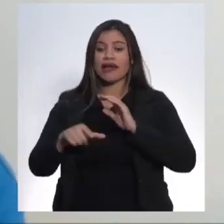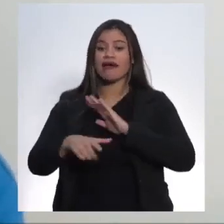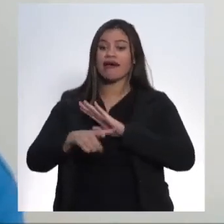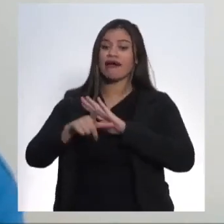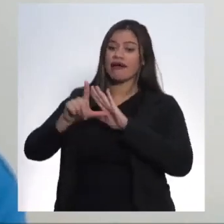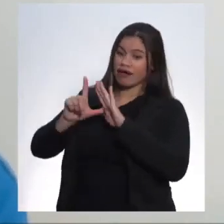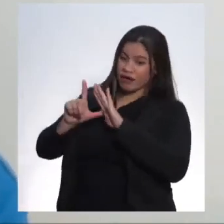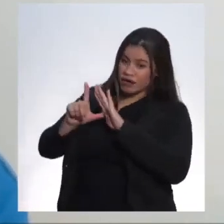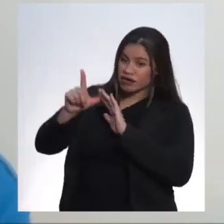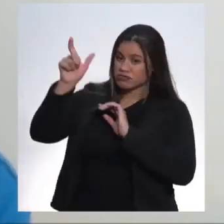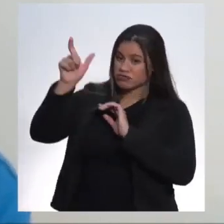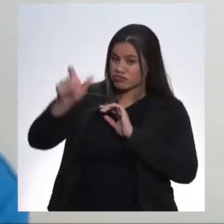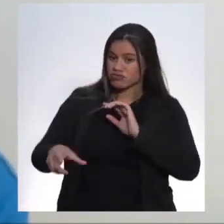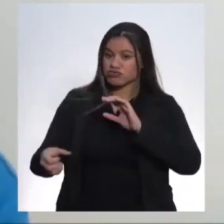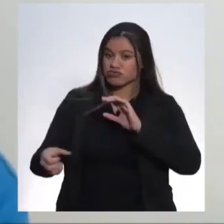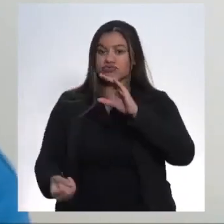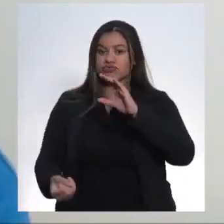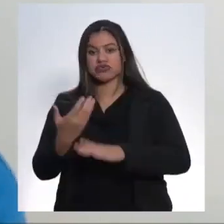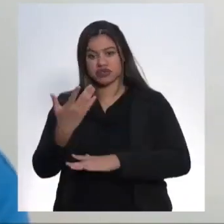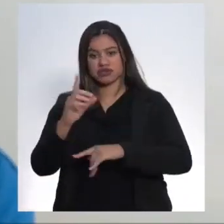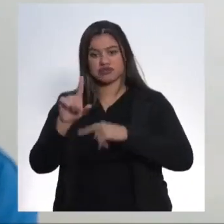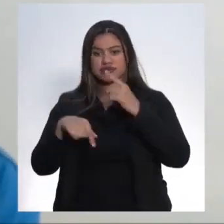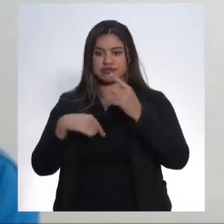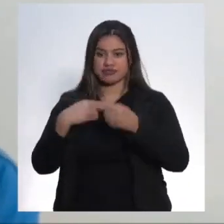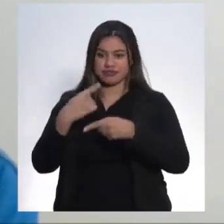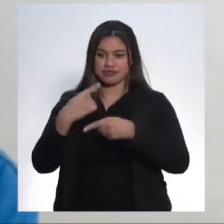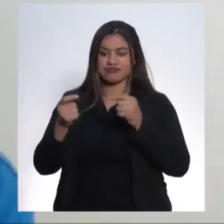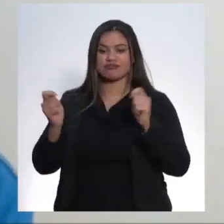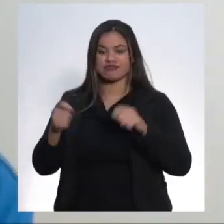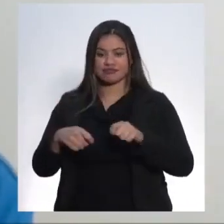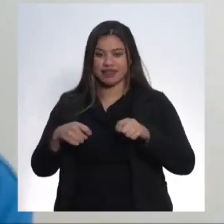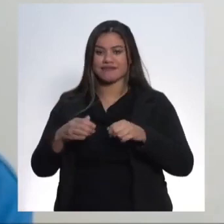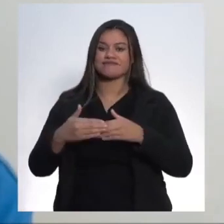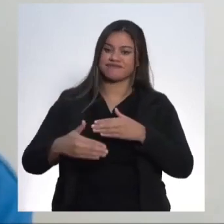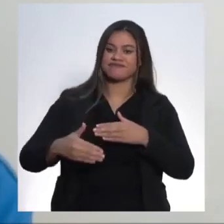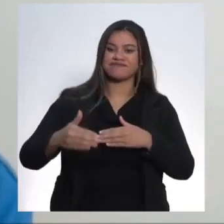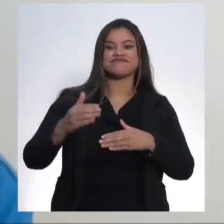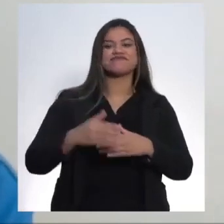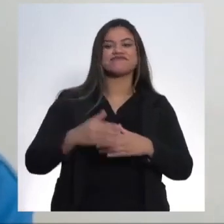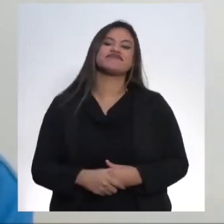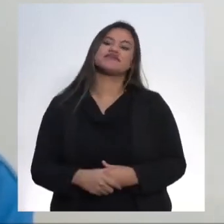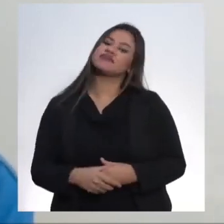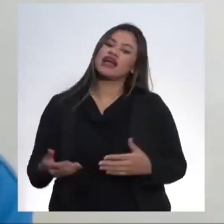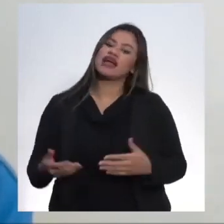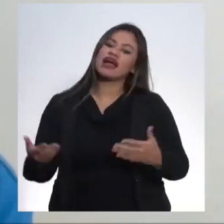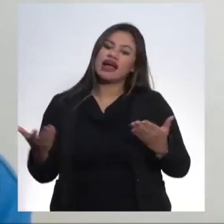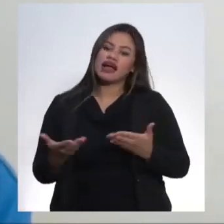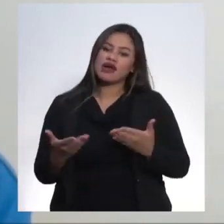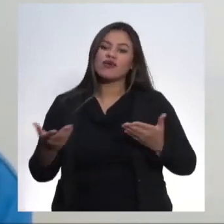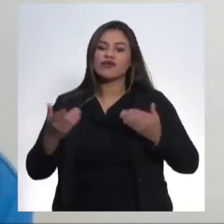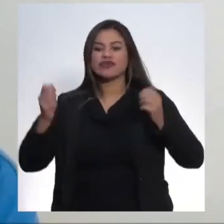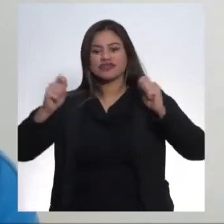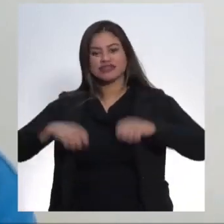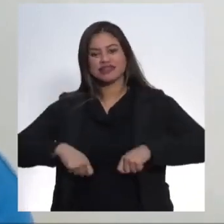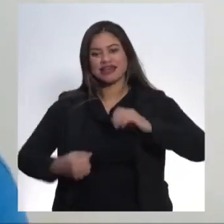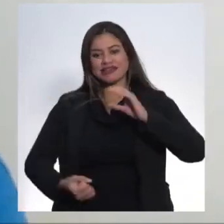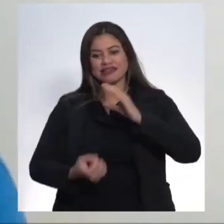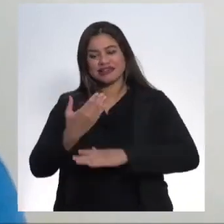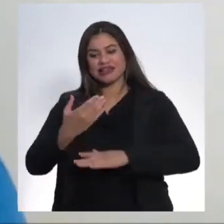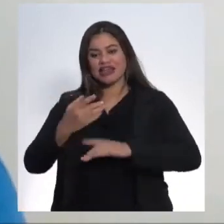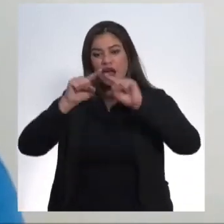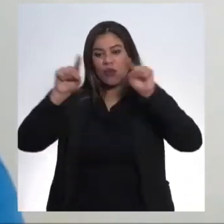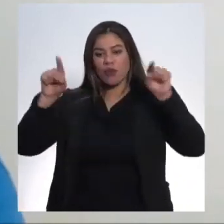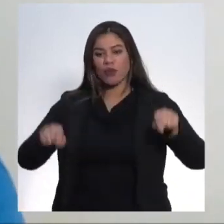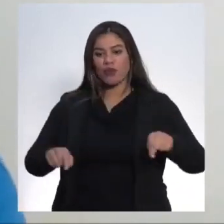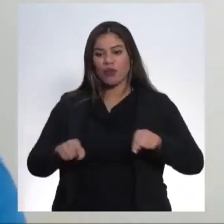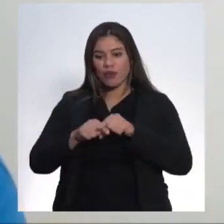de prosseguir, ok? Com a pessoa definida, agora vai ser o momento de criar o mapa da empatia, que é o momento